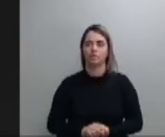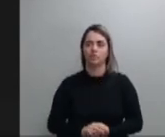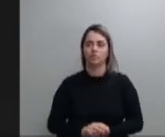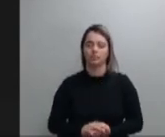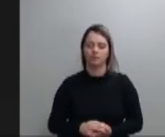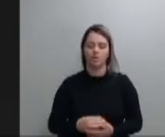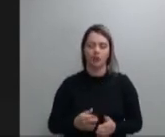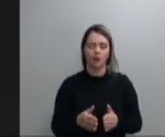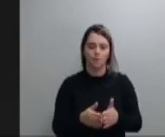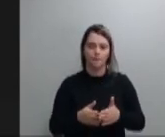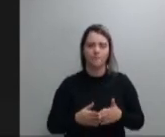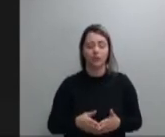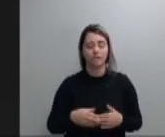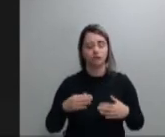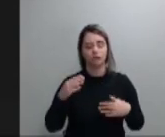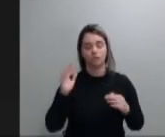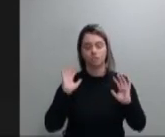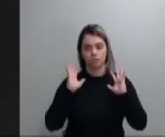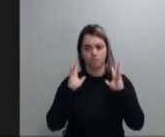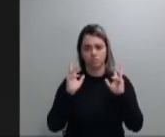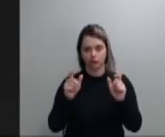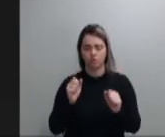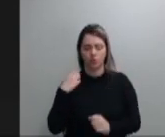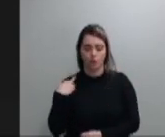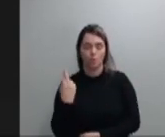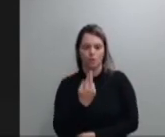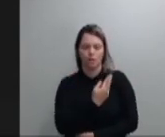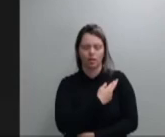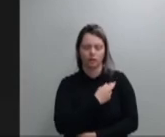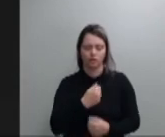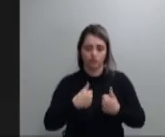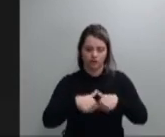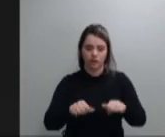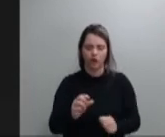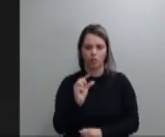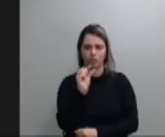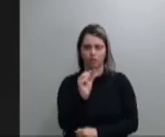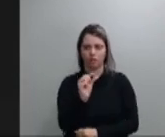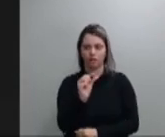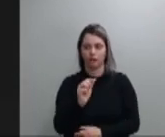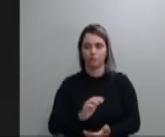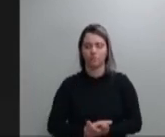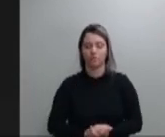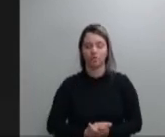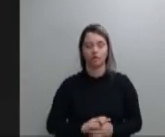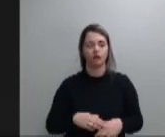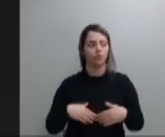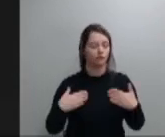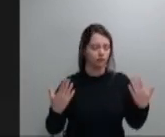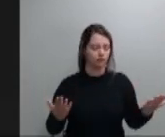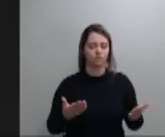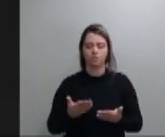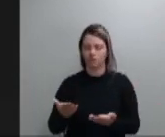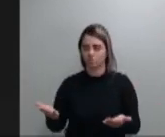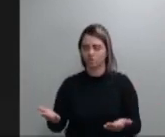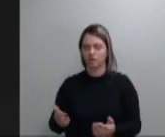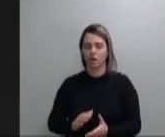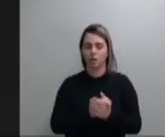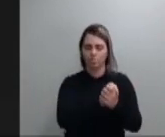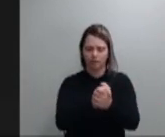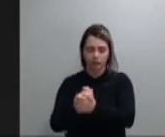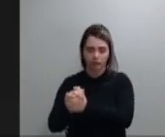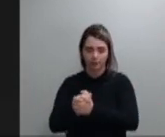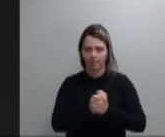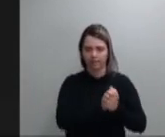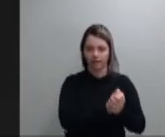compreensão para os colegas permanecerem um pouquinho mais e quanto aos demais eu agradeço a participação mais uma vez não só dos